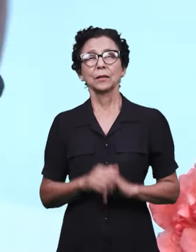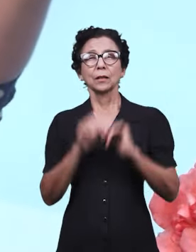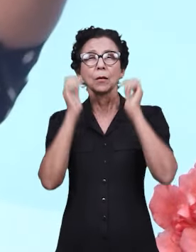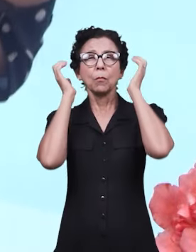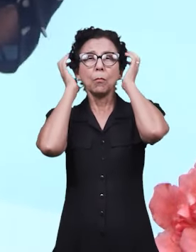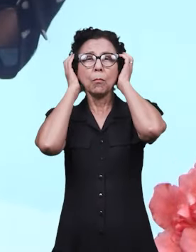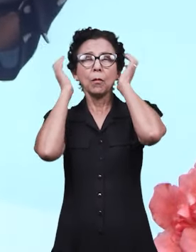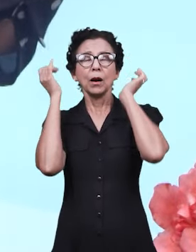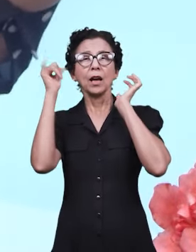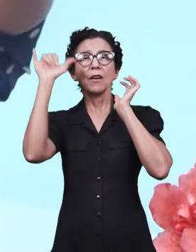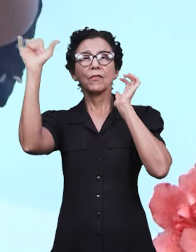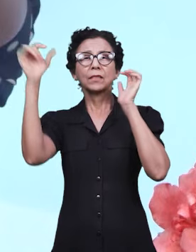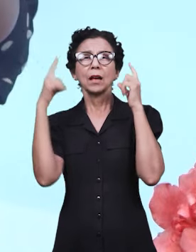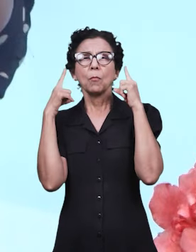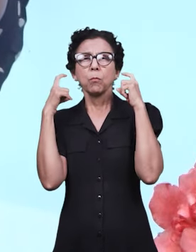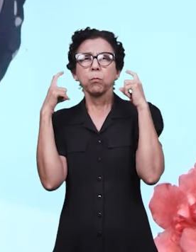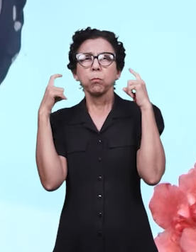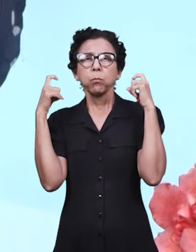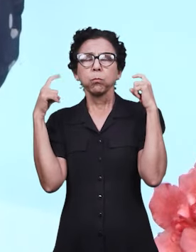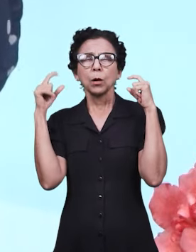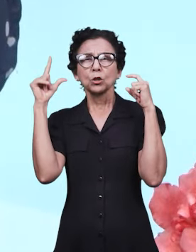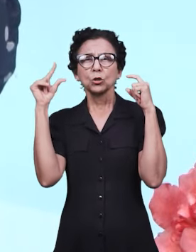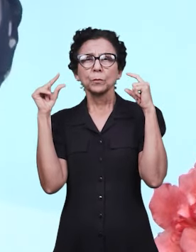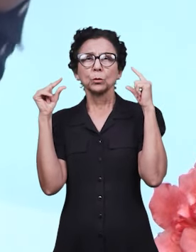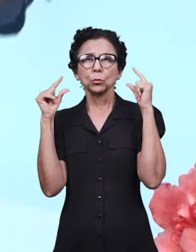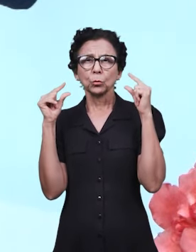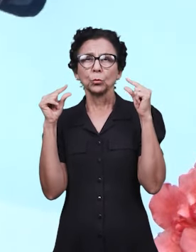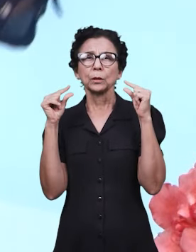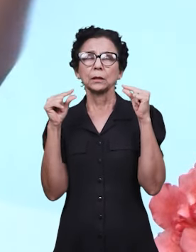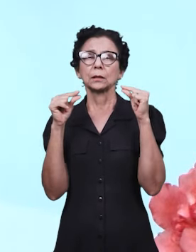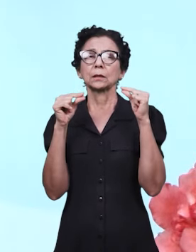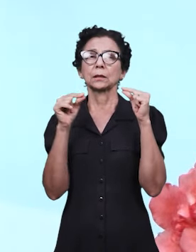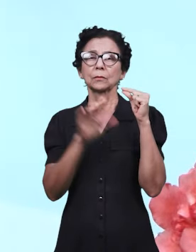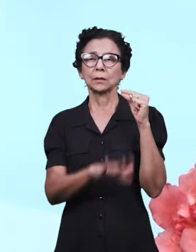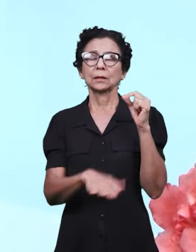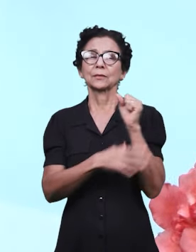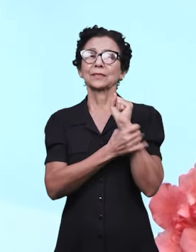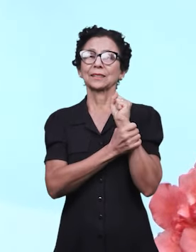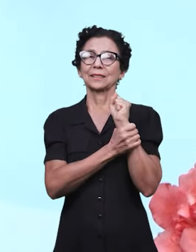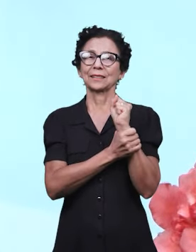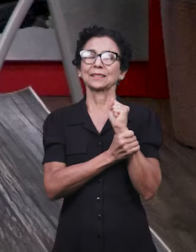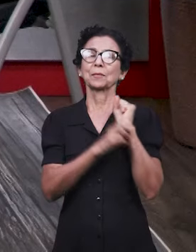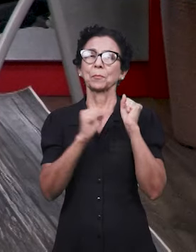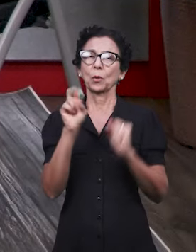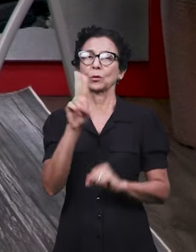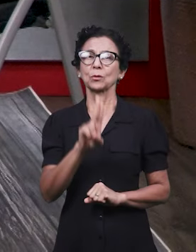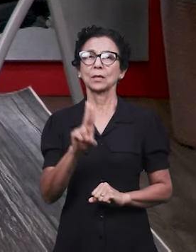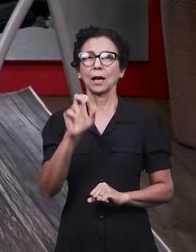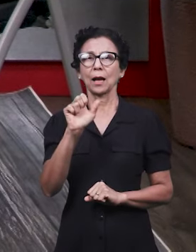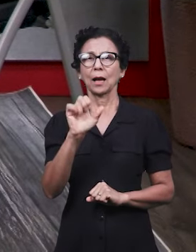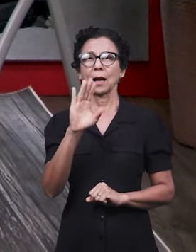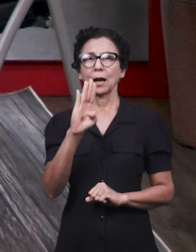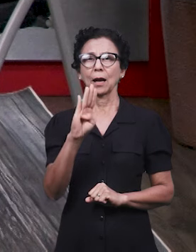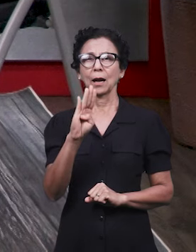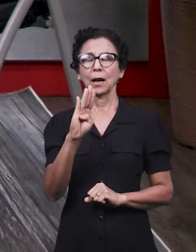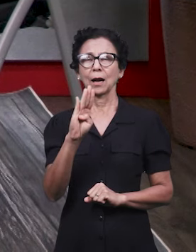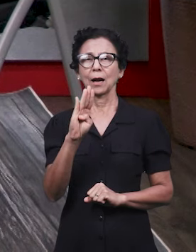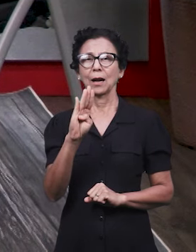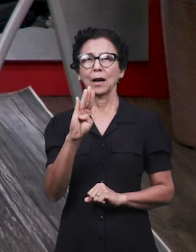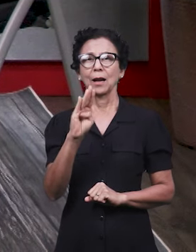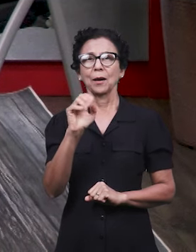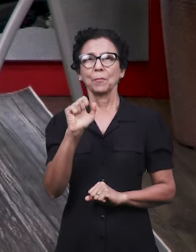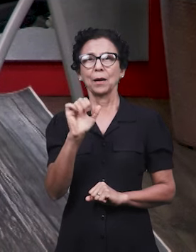abafador traz essa segurança para a criança. Então, pode estar usando o abafador. Momento da palavra, olha aqui